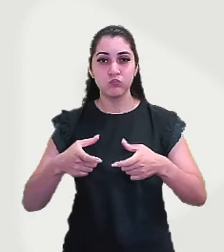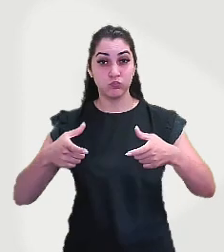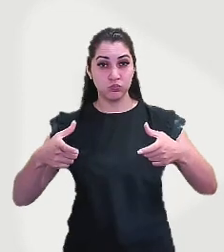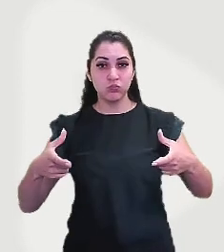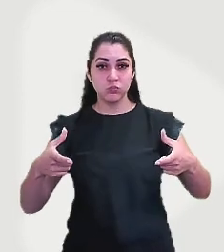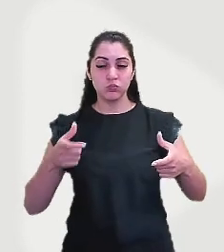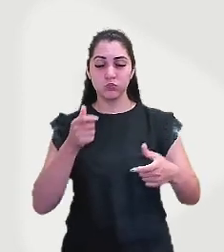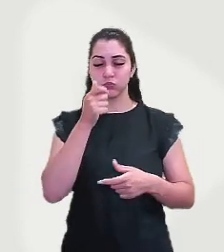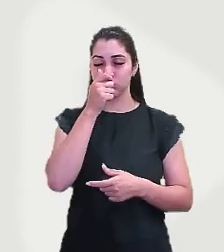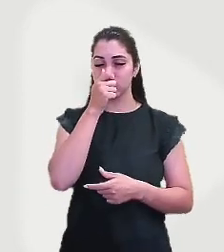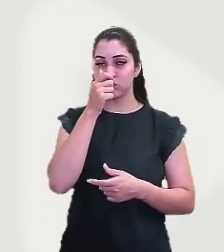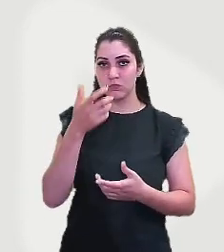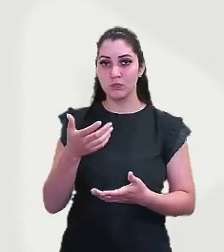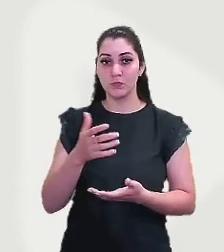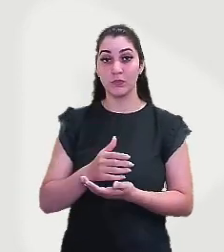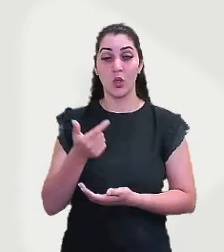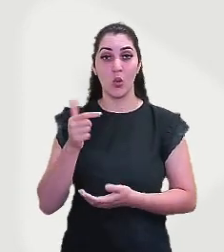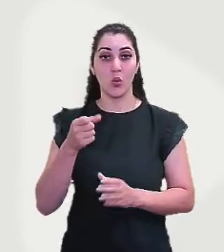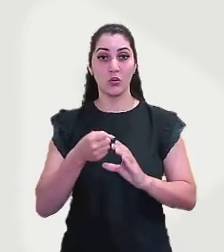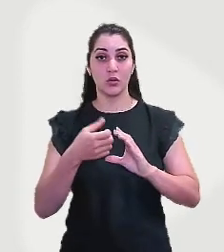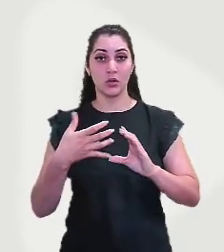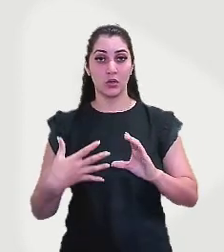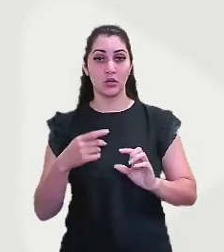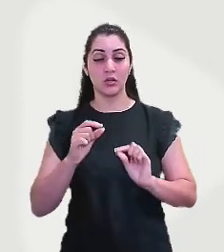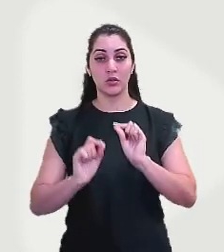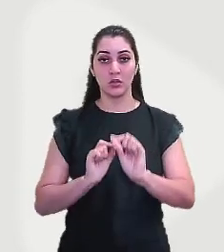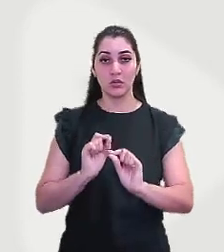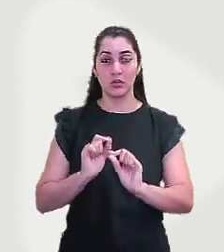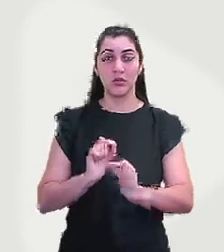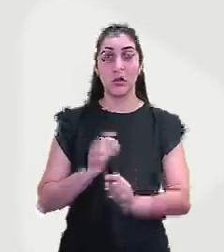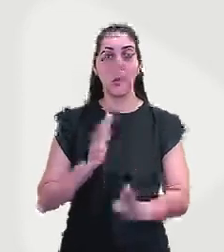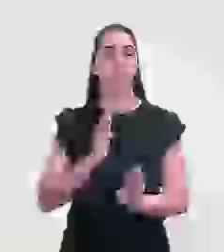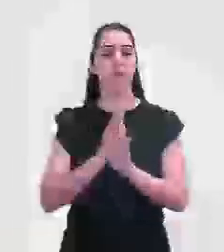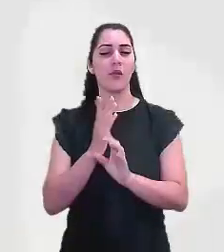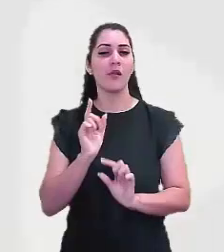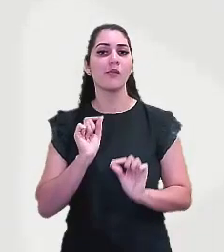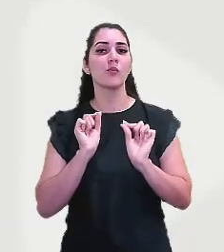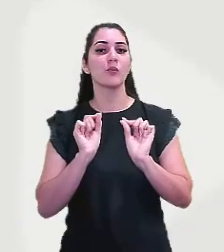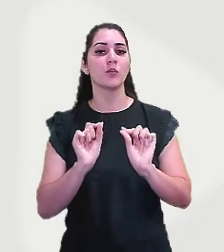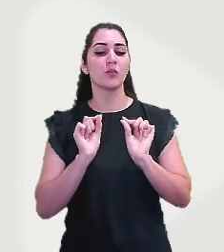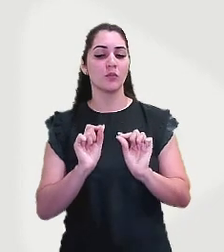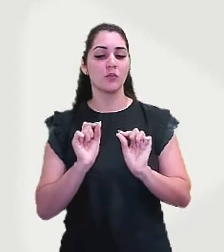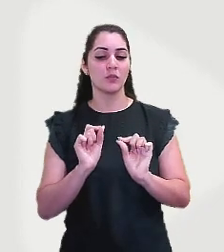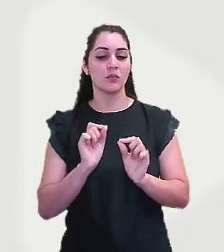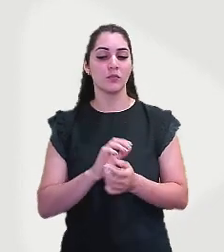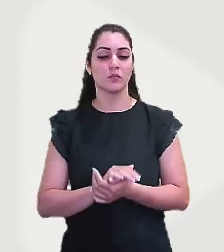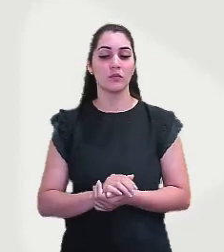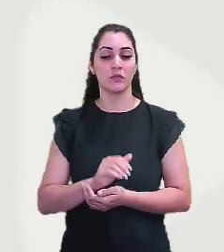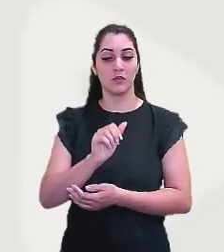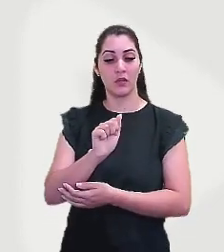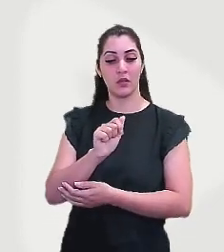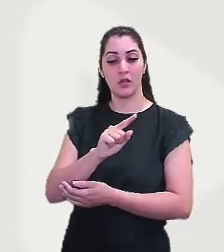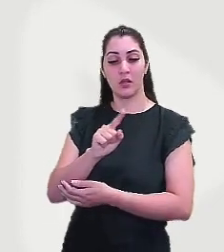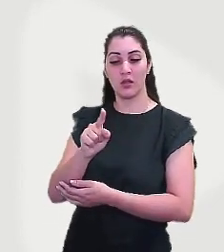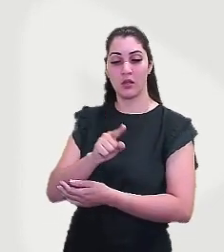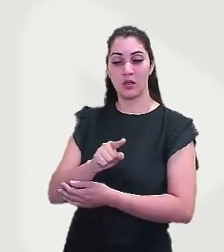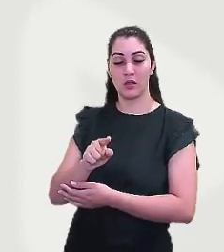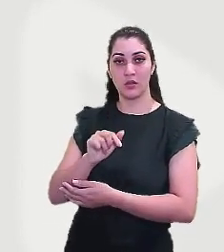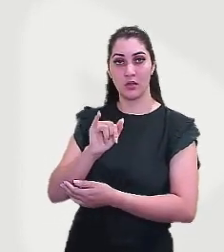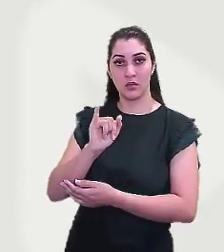alagamento. Outra classificação também que você pode encontrar é do Aziz Abissaber,